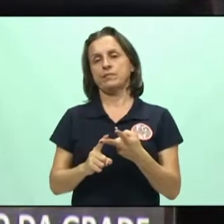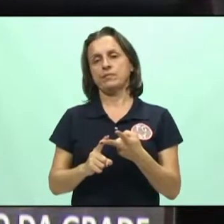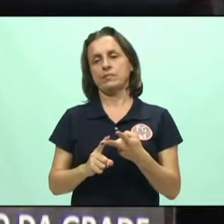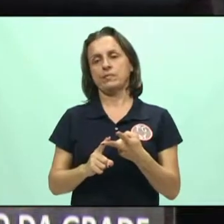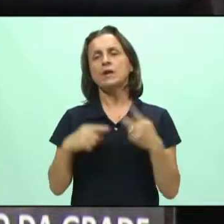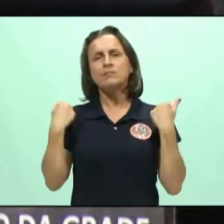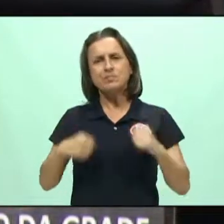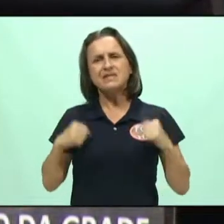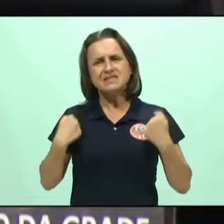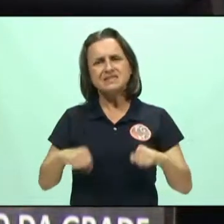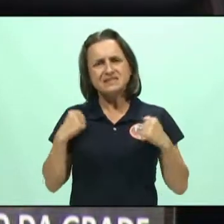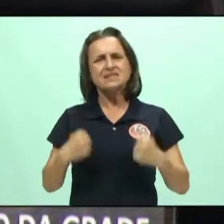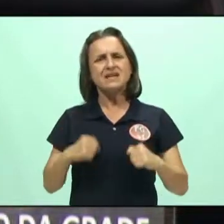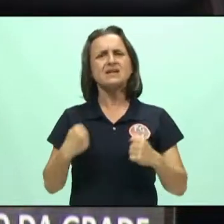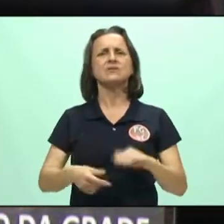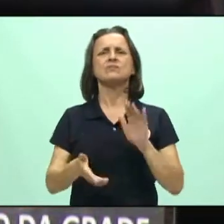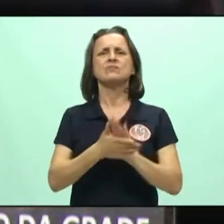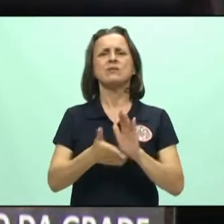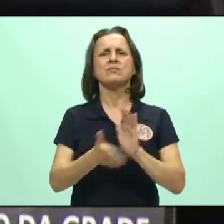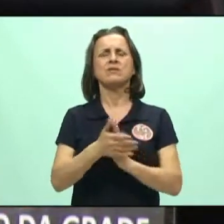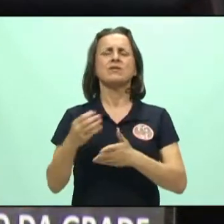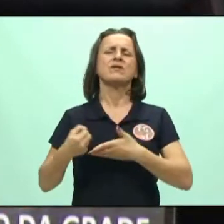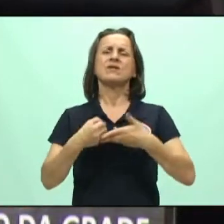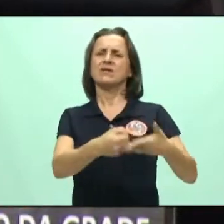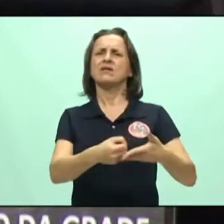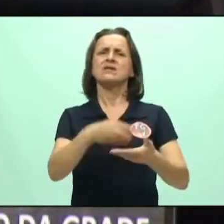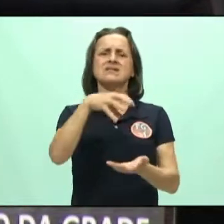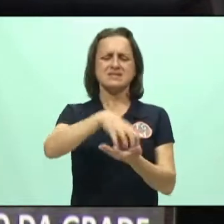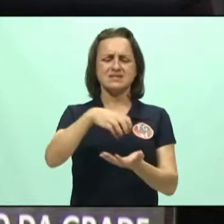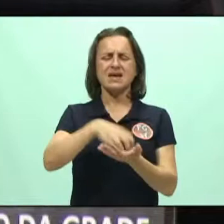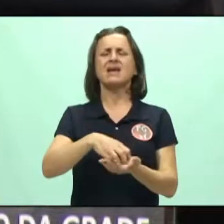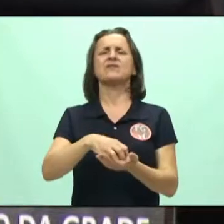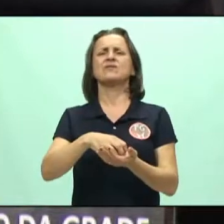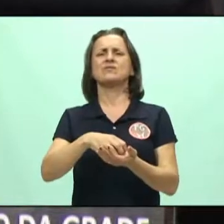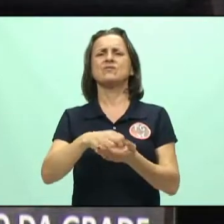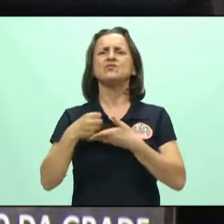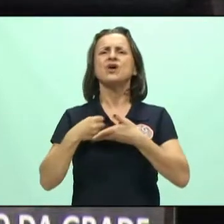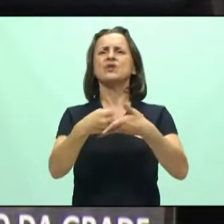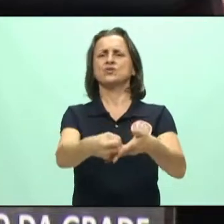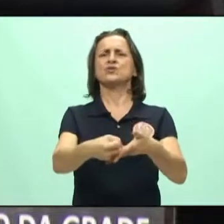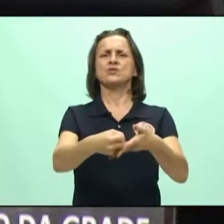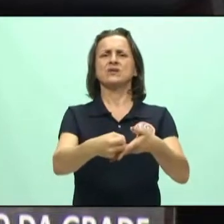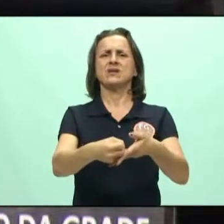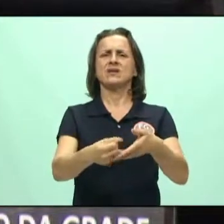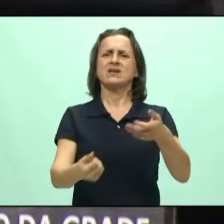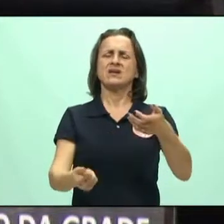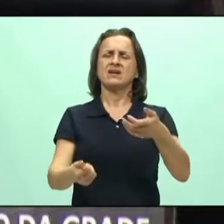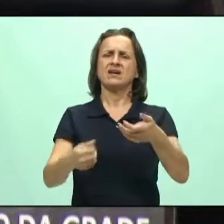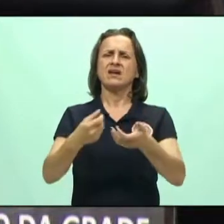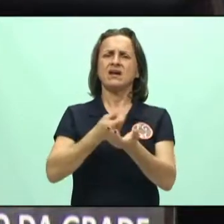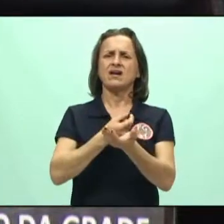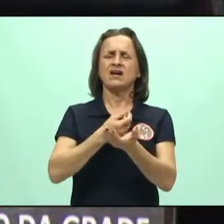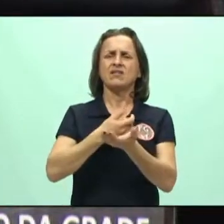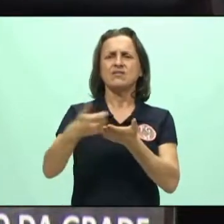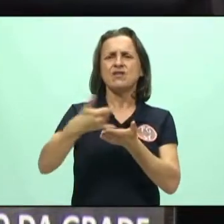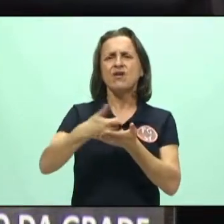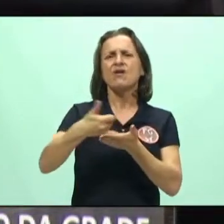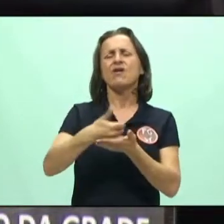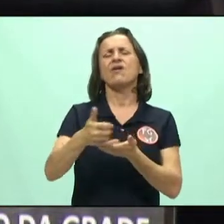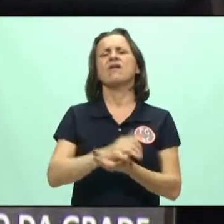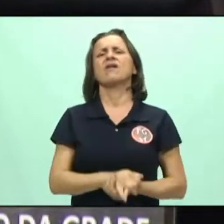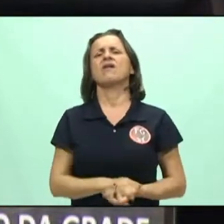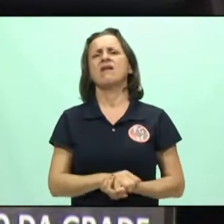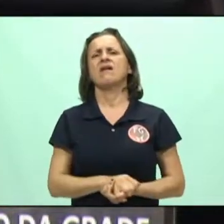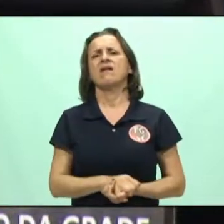precisa de uma conta proposta do centro de recuperação de dependência química realmente que precisam de dinheiro para trabalhar e realmente